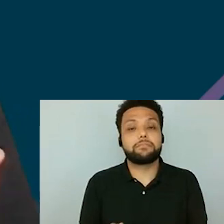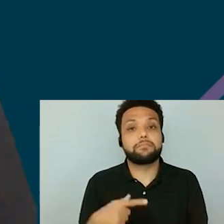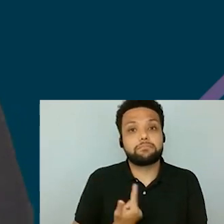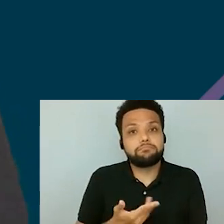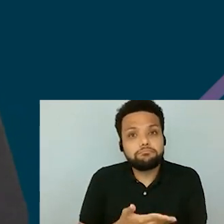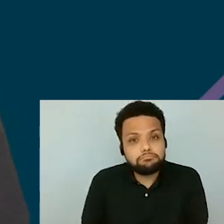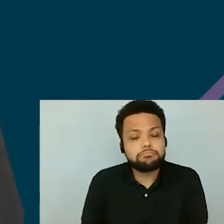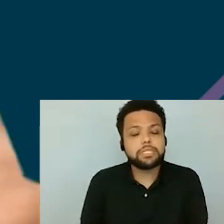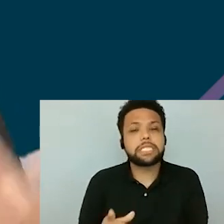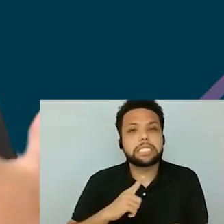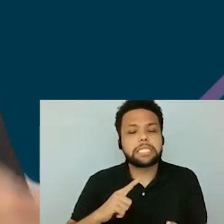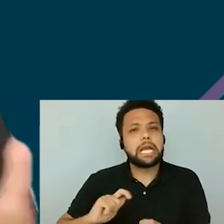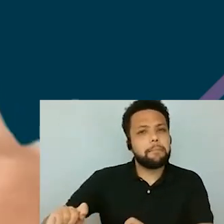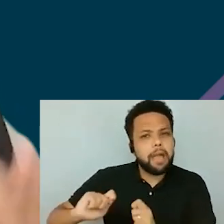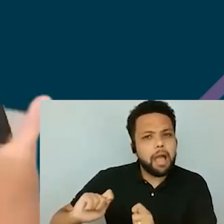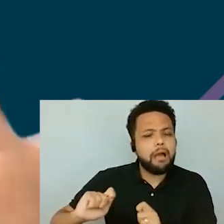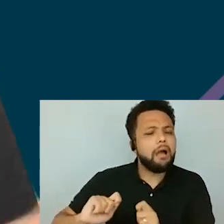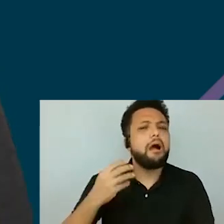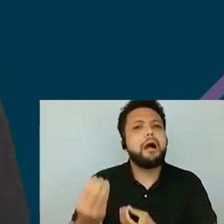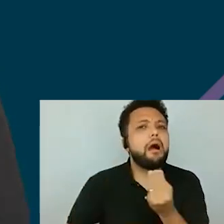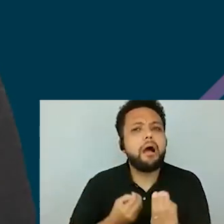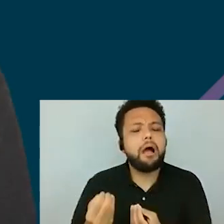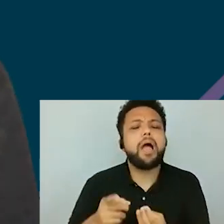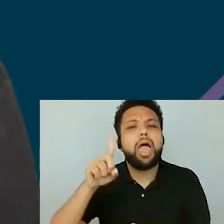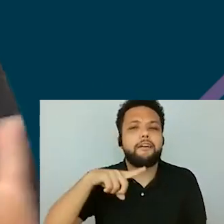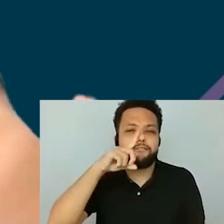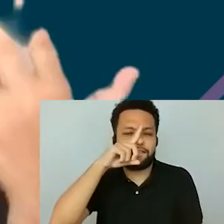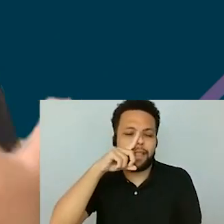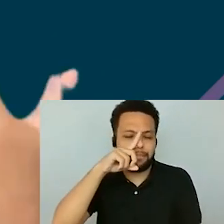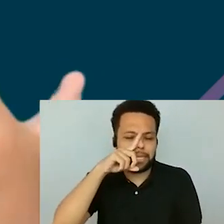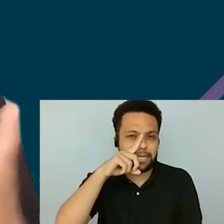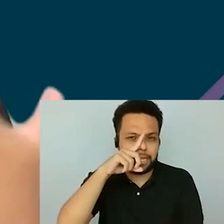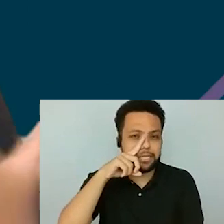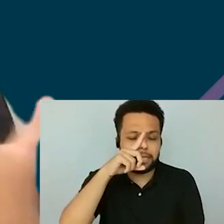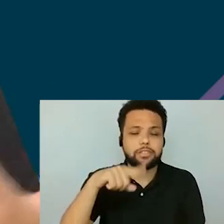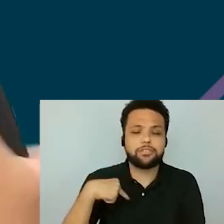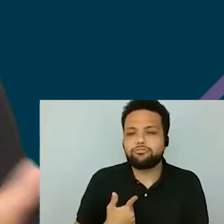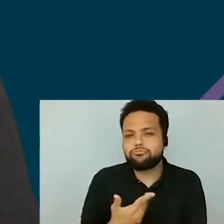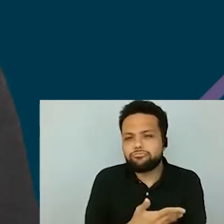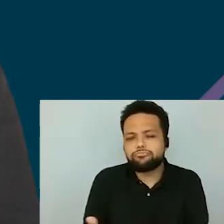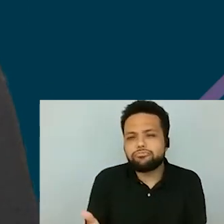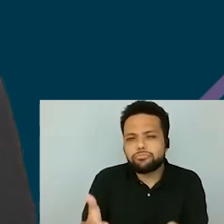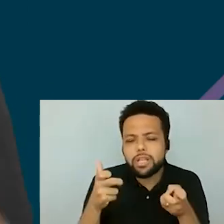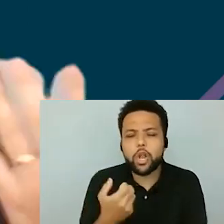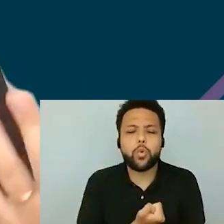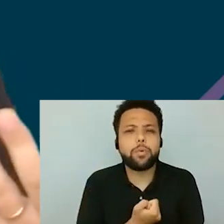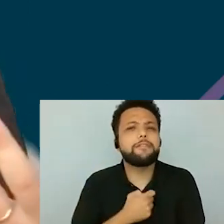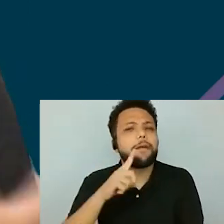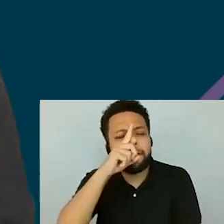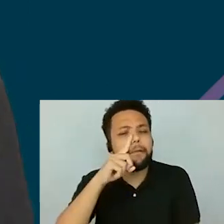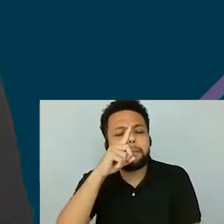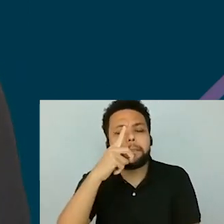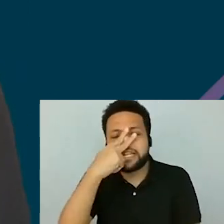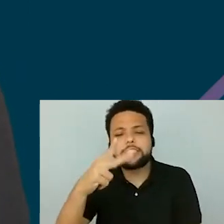possíveis ameaças, elas vieram na forma das vulnerabilidades já. Então, a gente começou a ter um número de vulnerabilidades que a gente